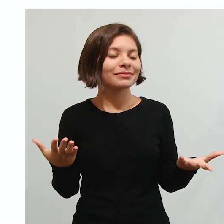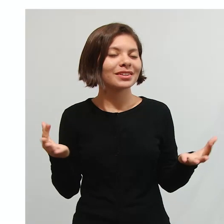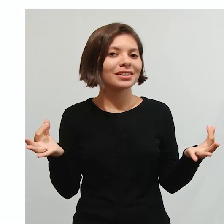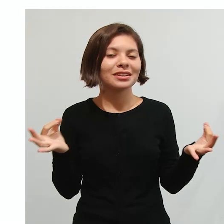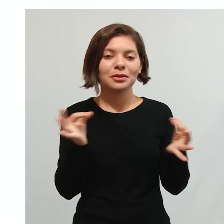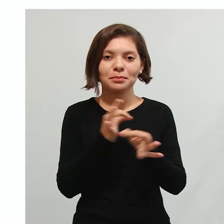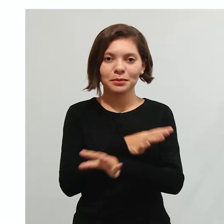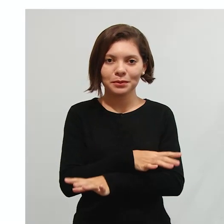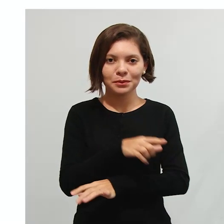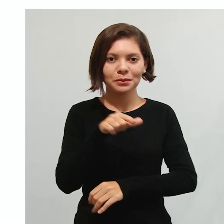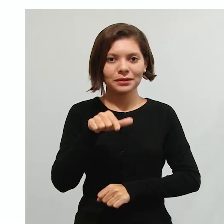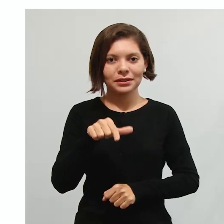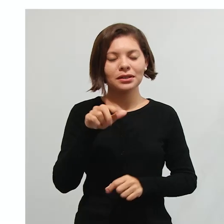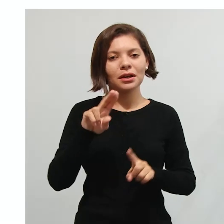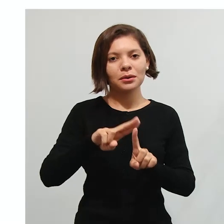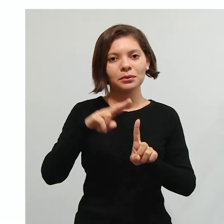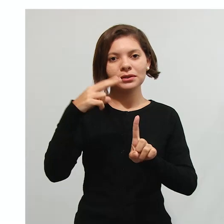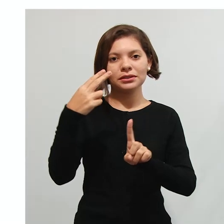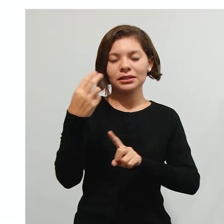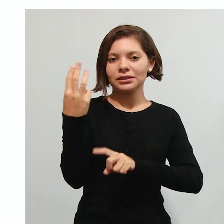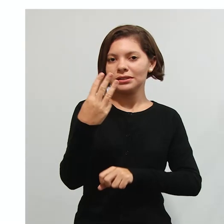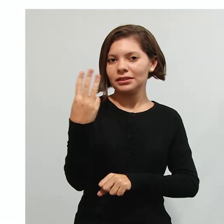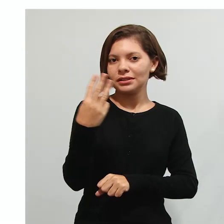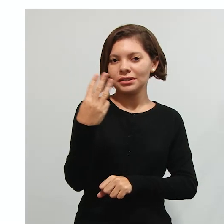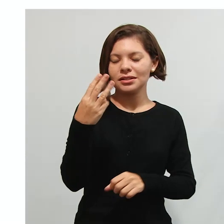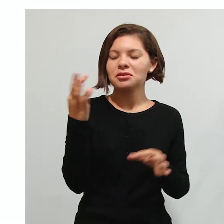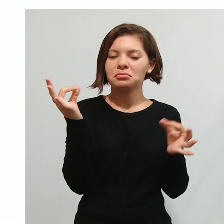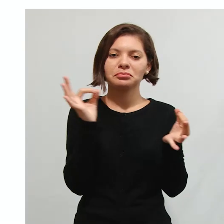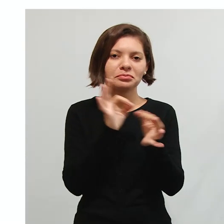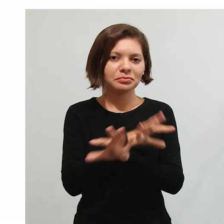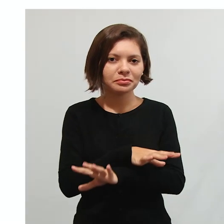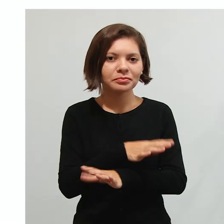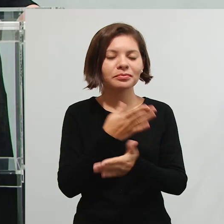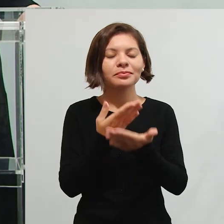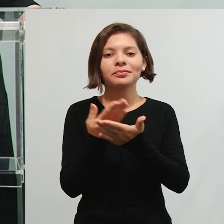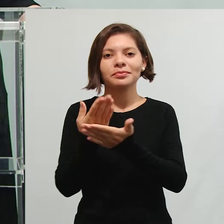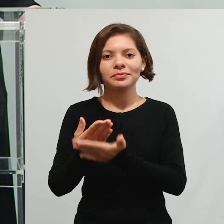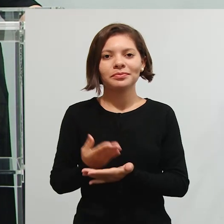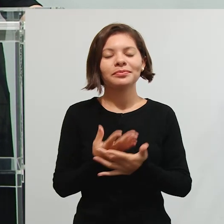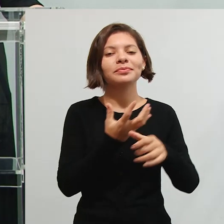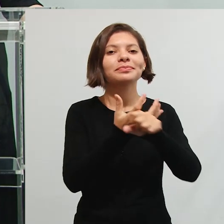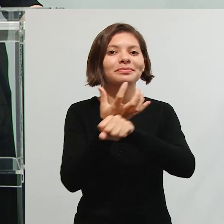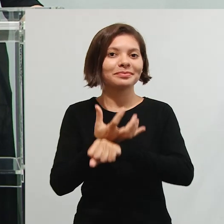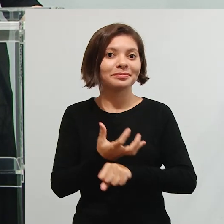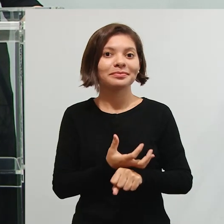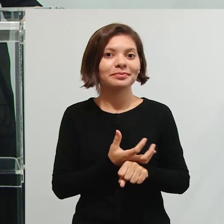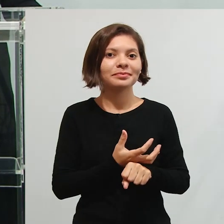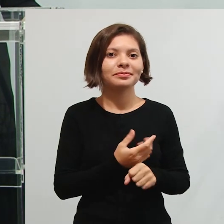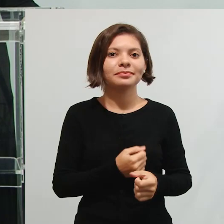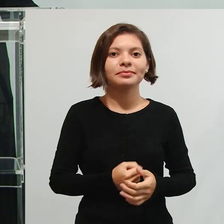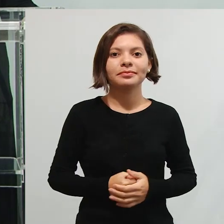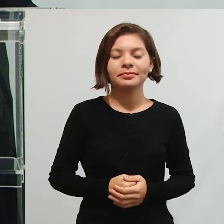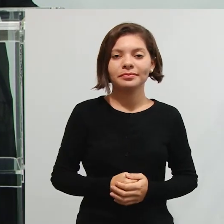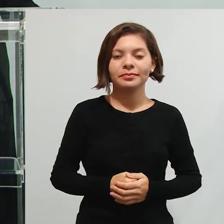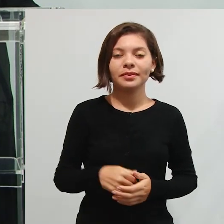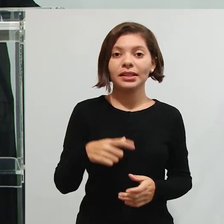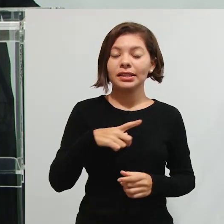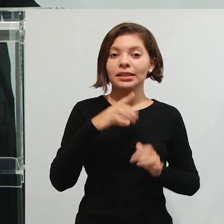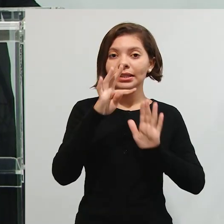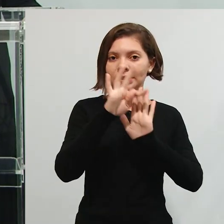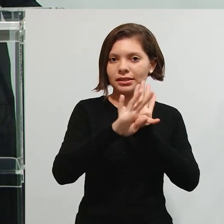ABNT E aí a gente terminou então a nossa unidade três né terminamos as nossas aulas da nossa